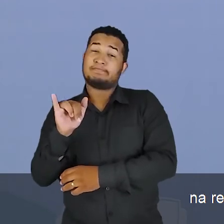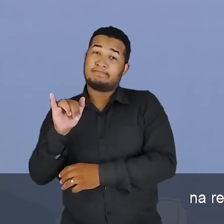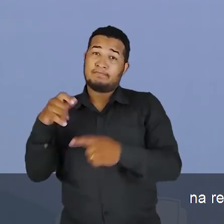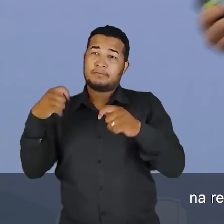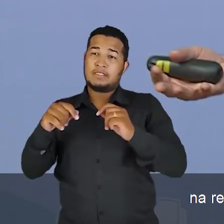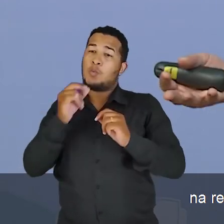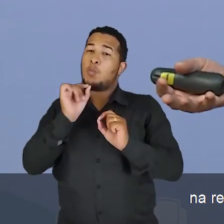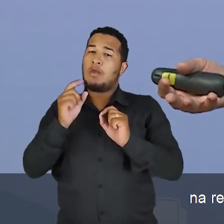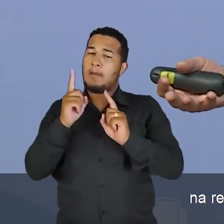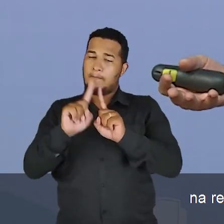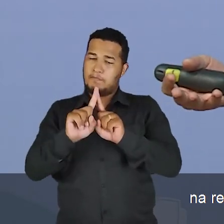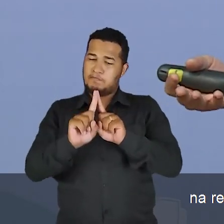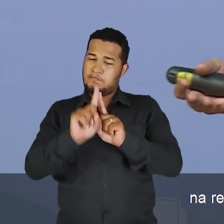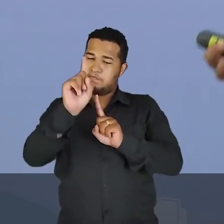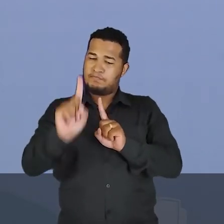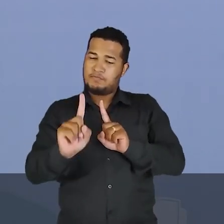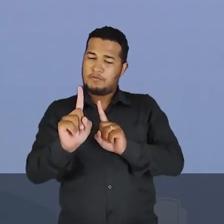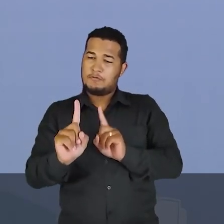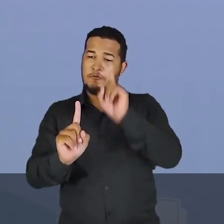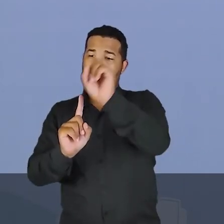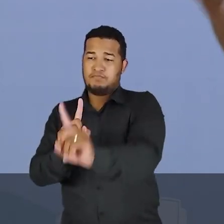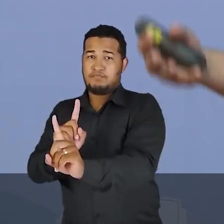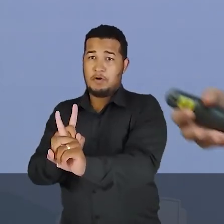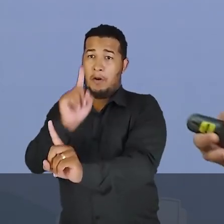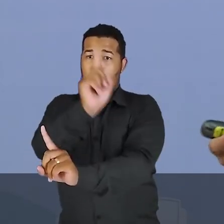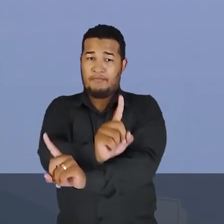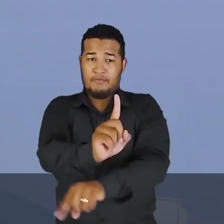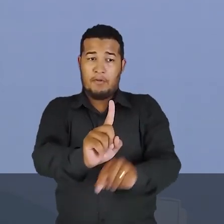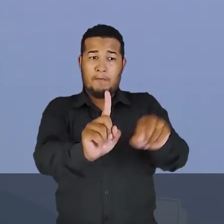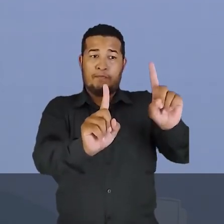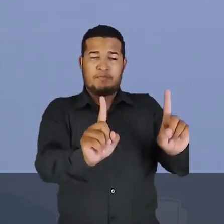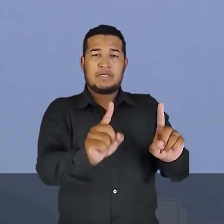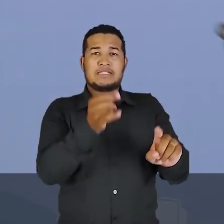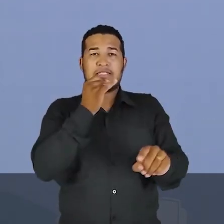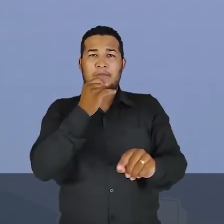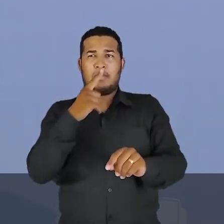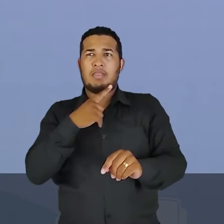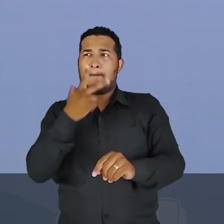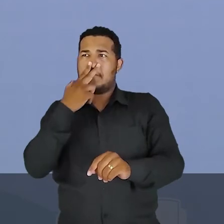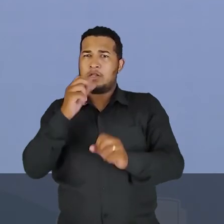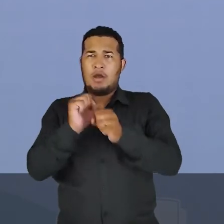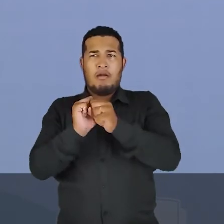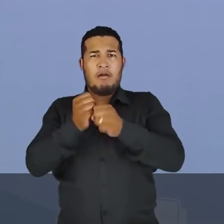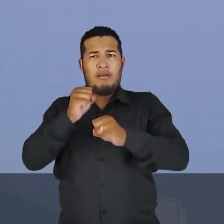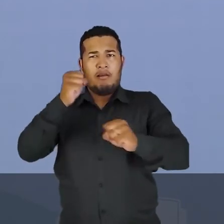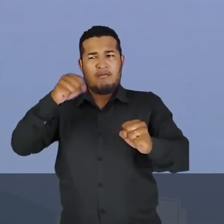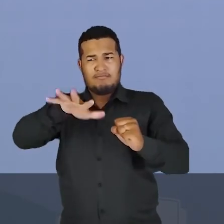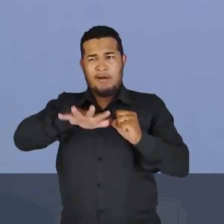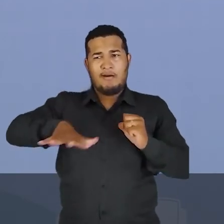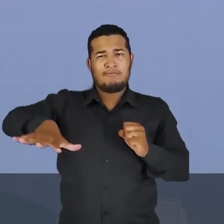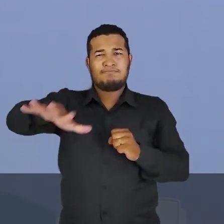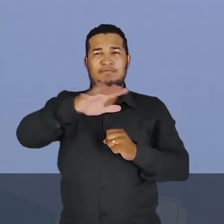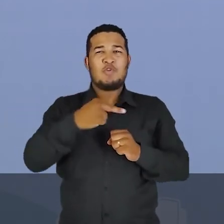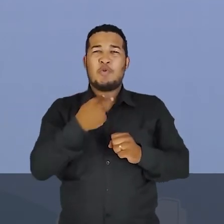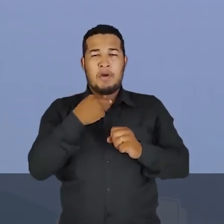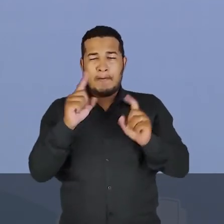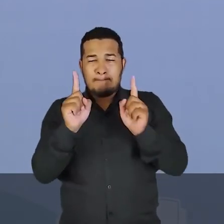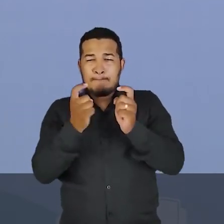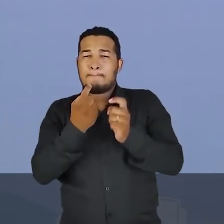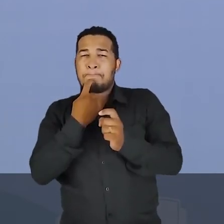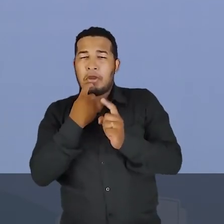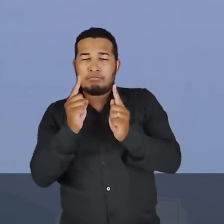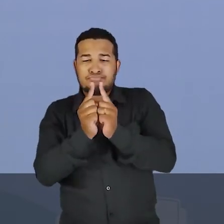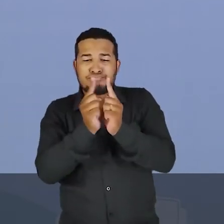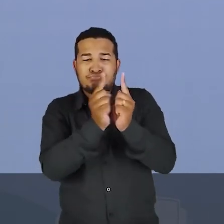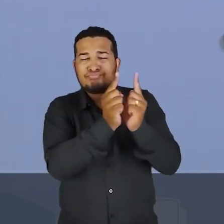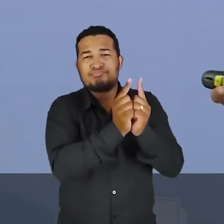ter um espaçamento característico, né? Uma planta que ela vai ter um dossel muito grande, que vai ocupar uma grande área, você não pode plantar muito próximo